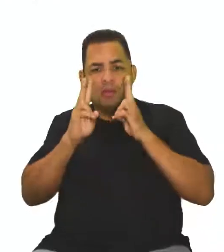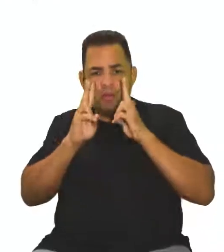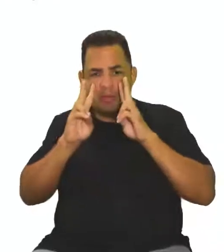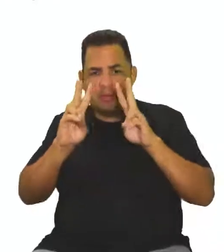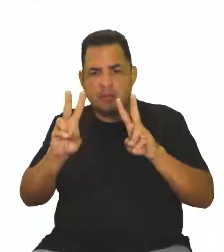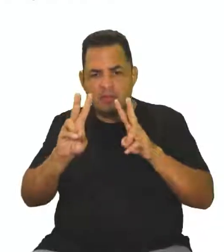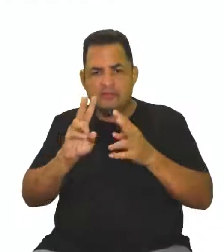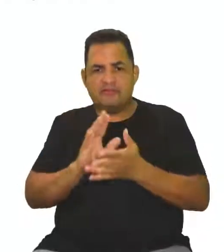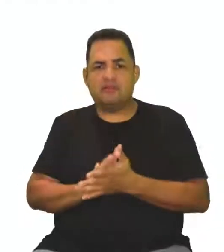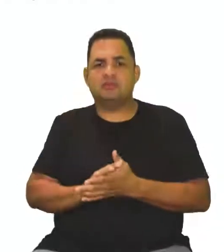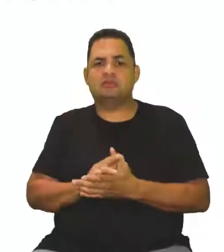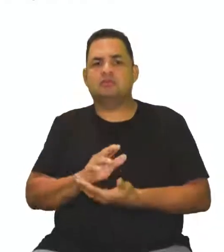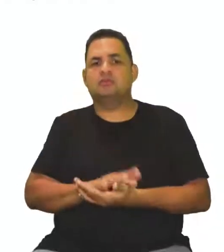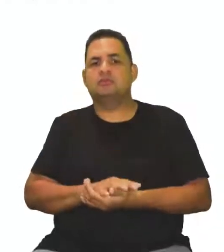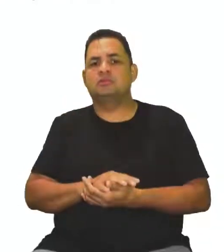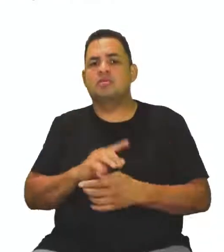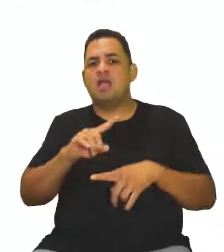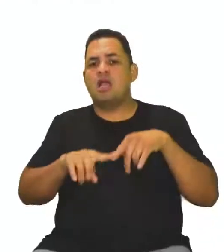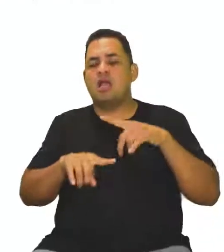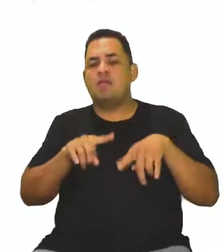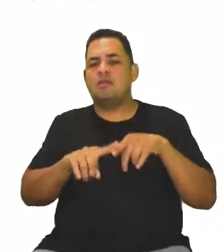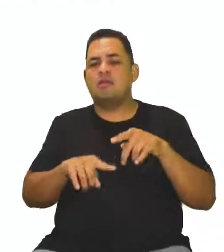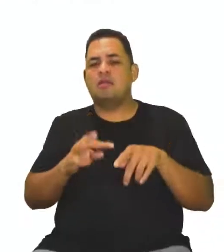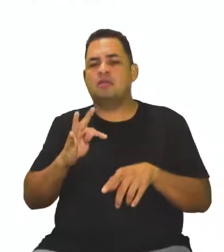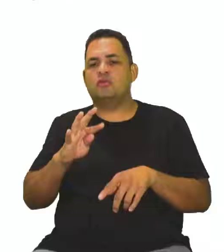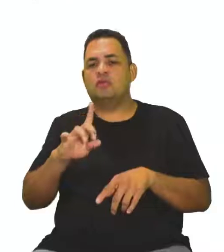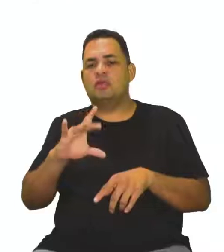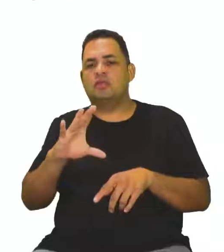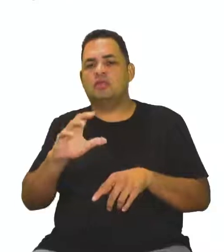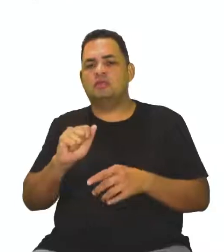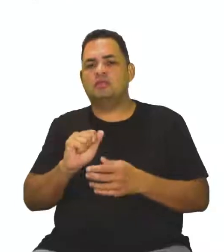tá bom, pessoal? A análise do erro,